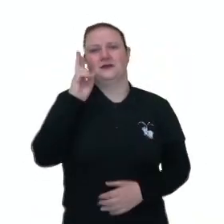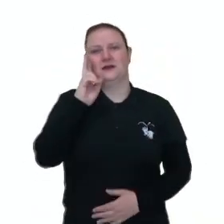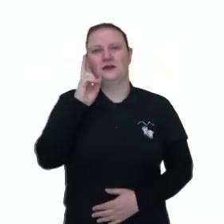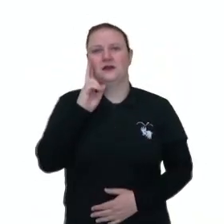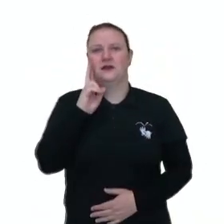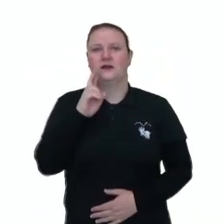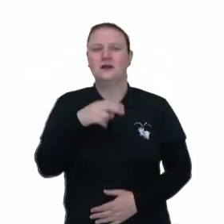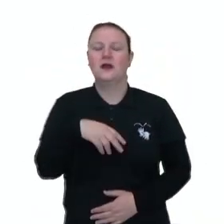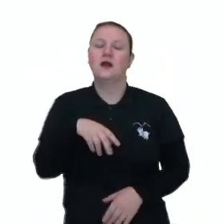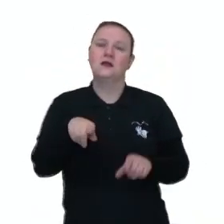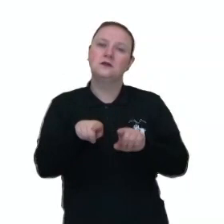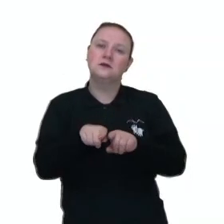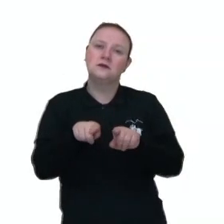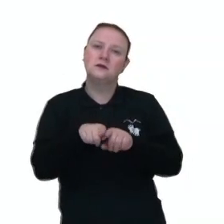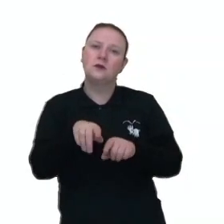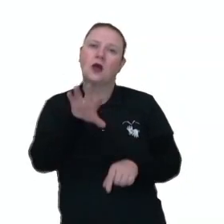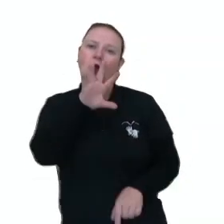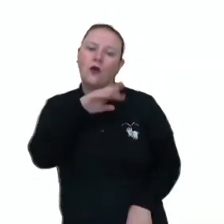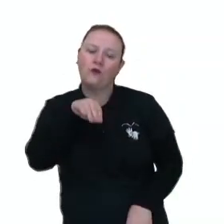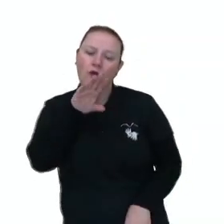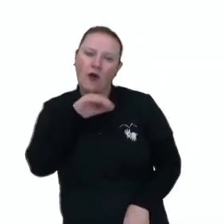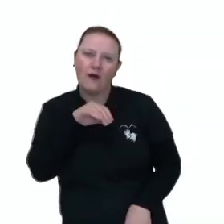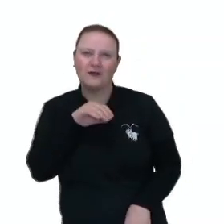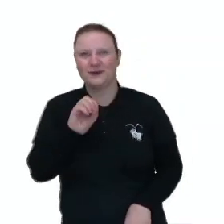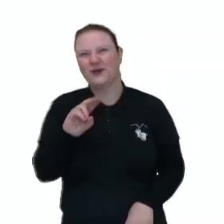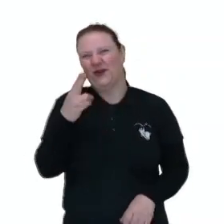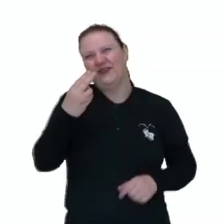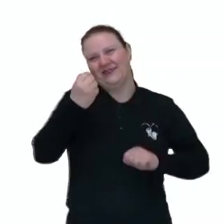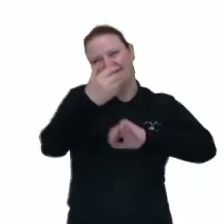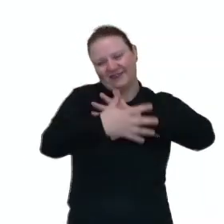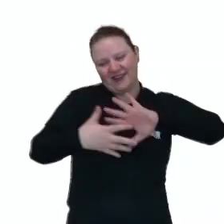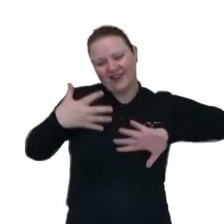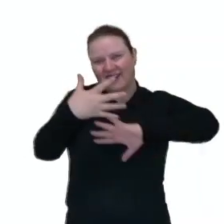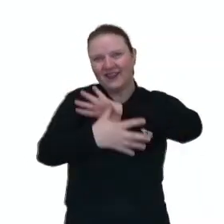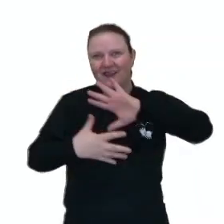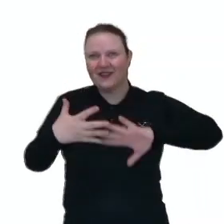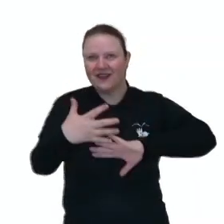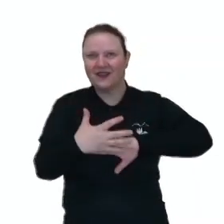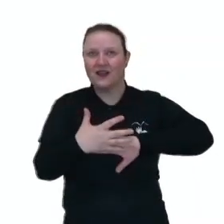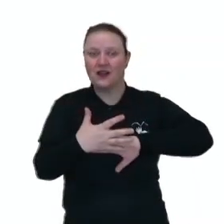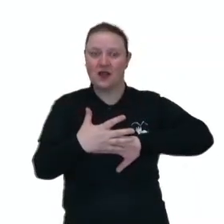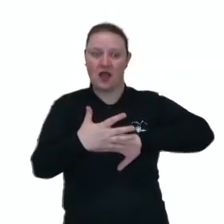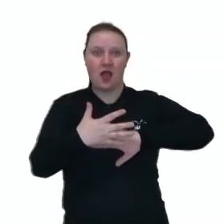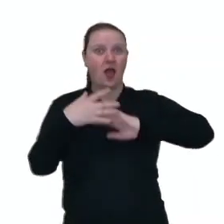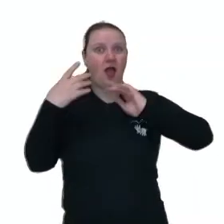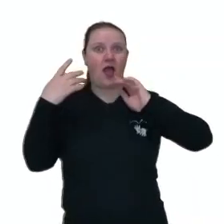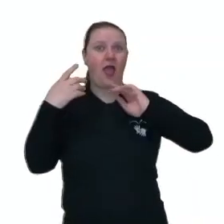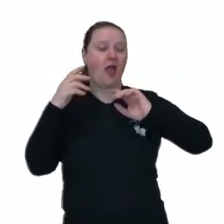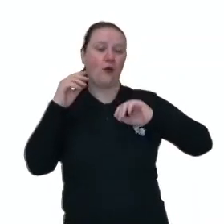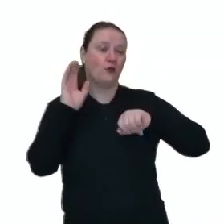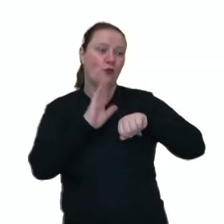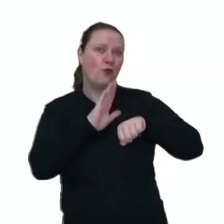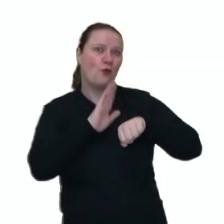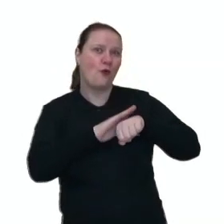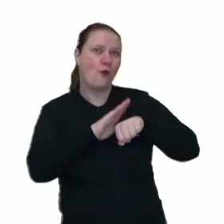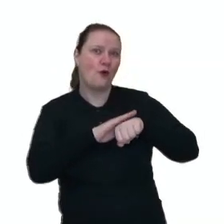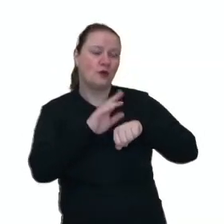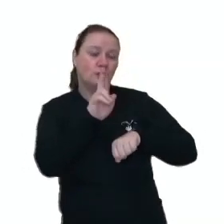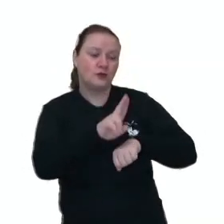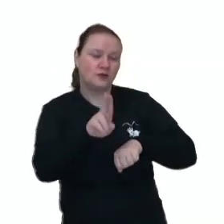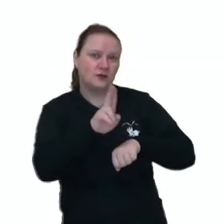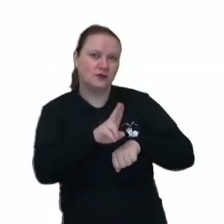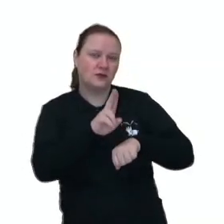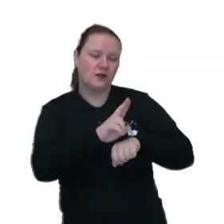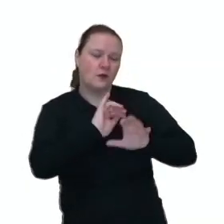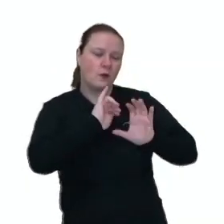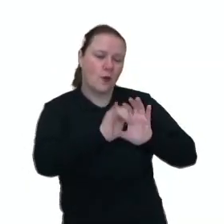o principal instrumento do contador para manter essa tradição viva, explica Liesa Neves, contadora